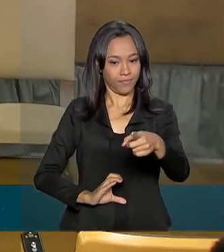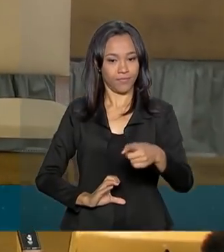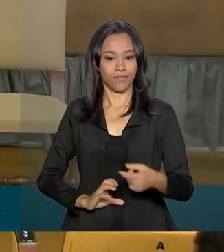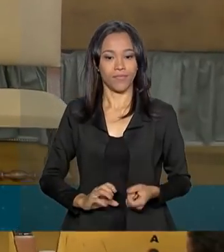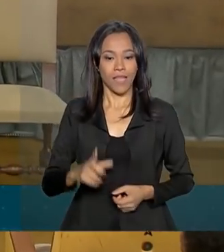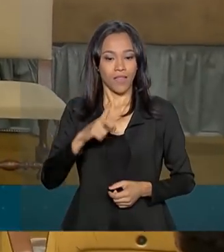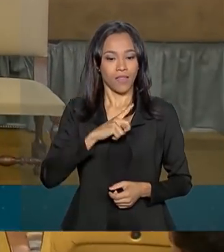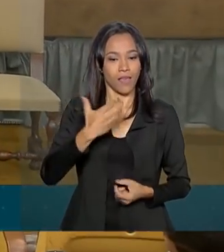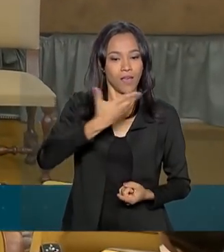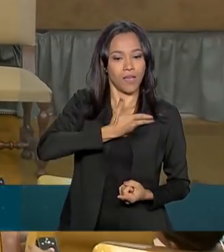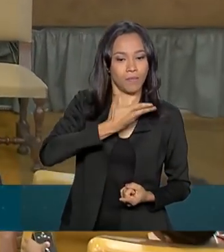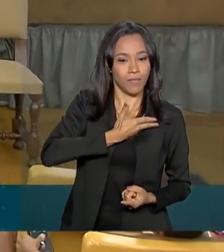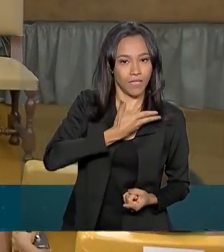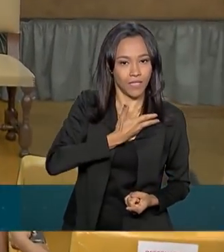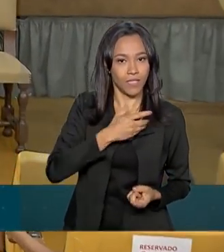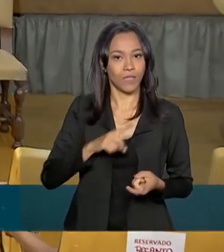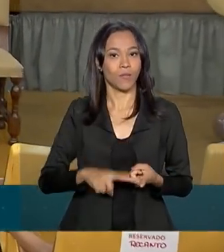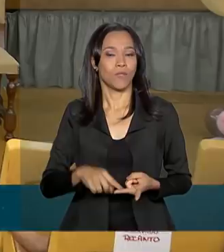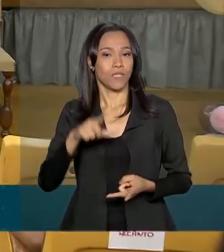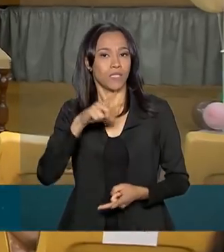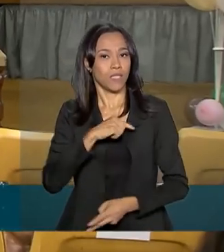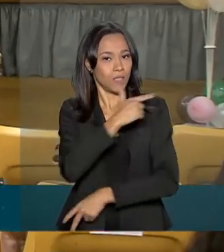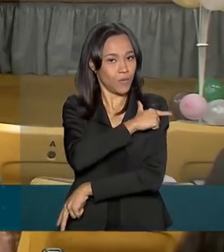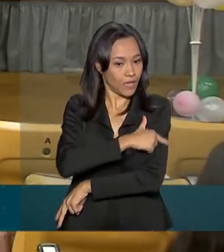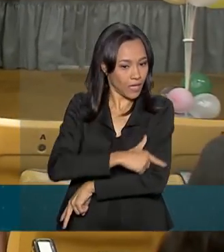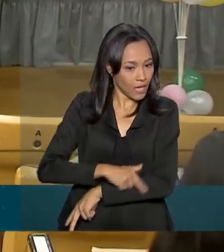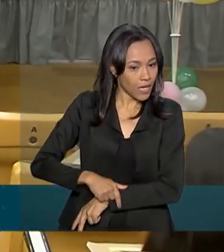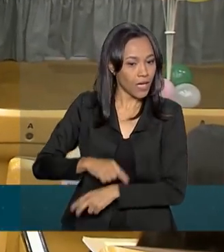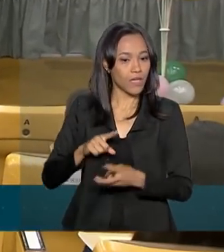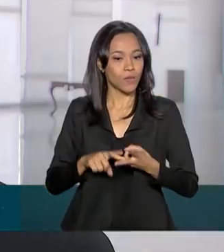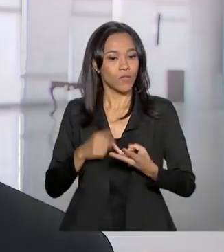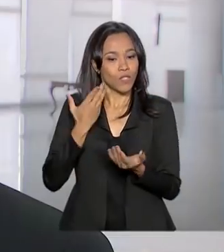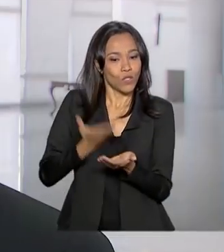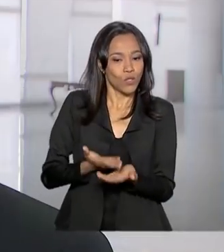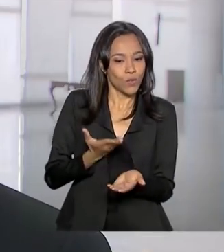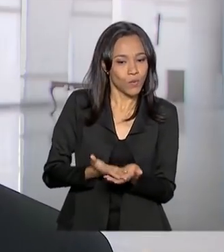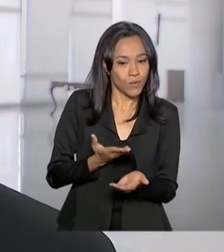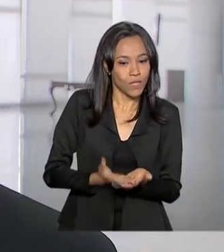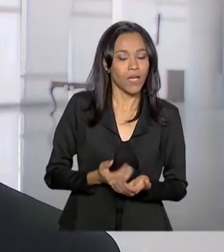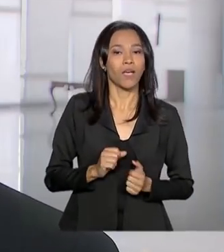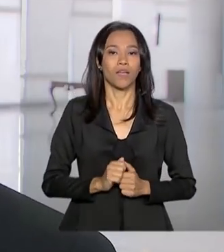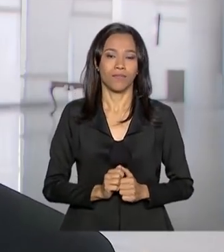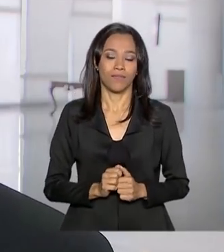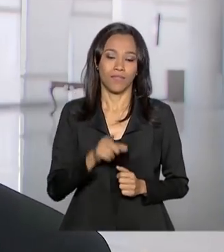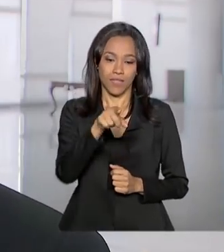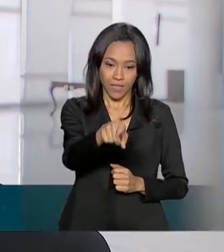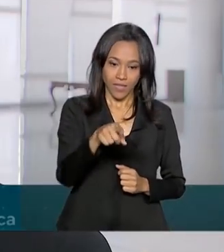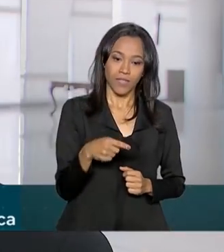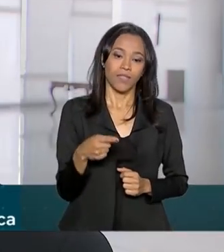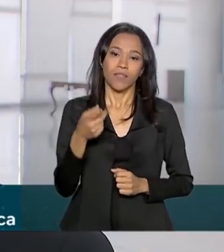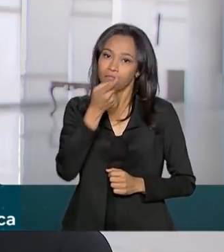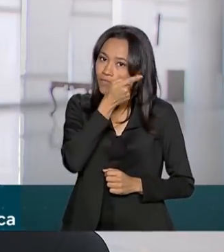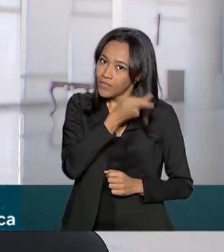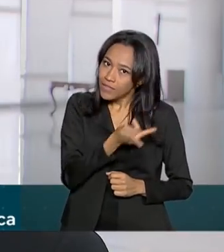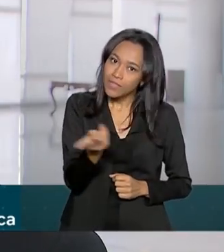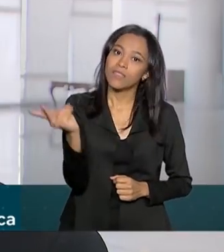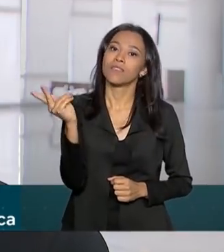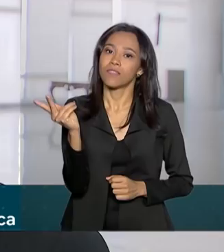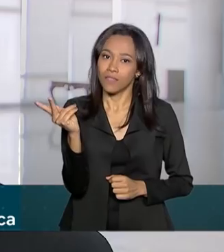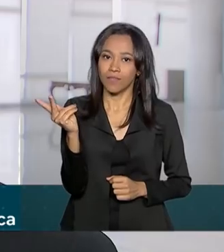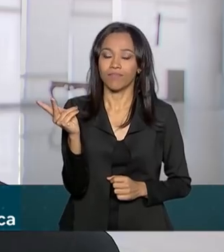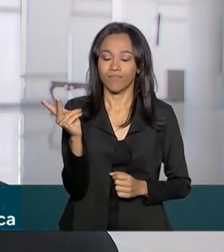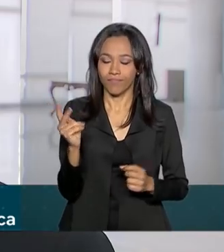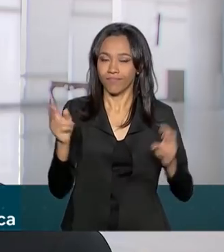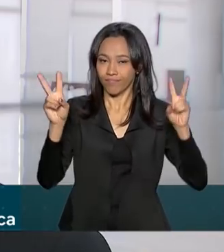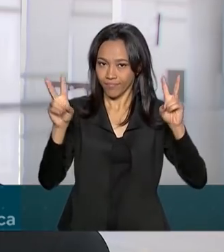a ser educado, a ser trabalhador, a ser estudioso. O evento foi batizado de visita temática,